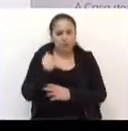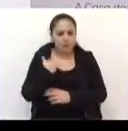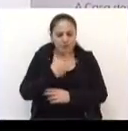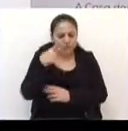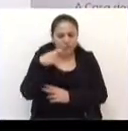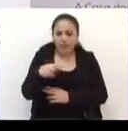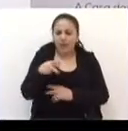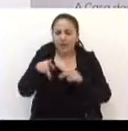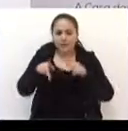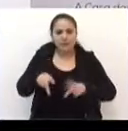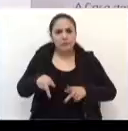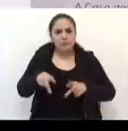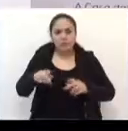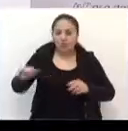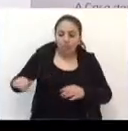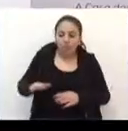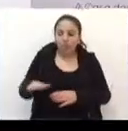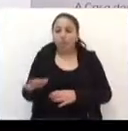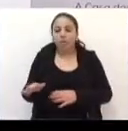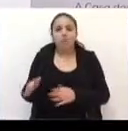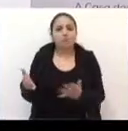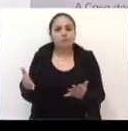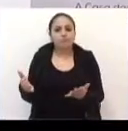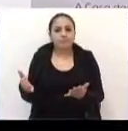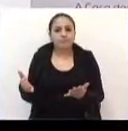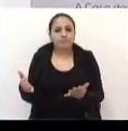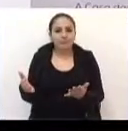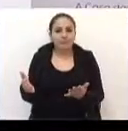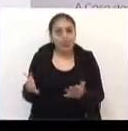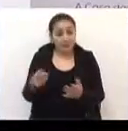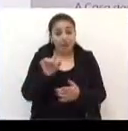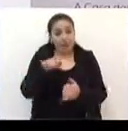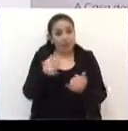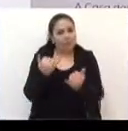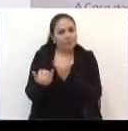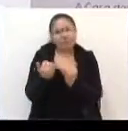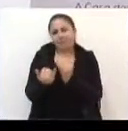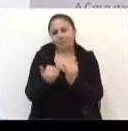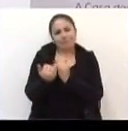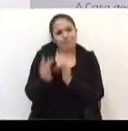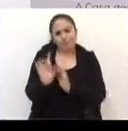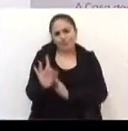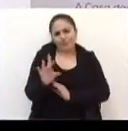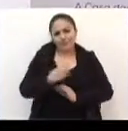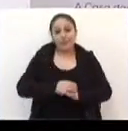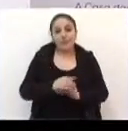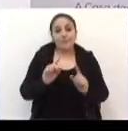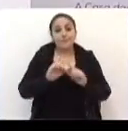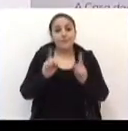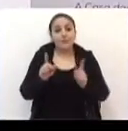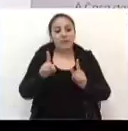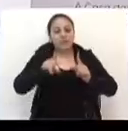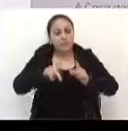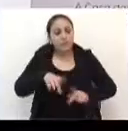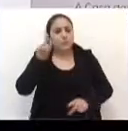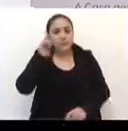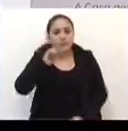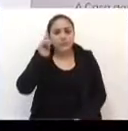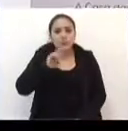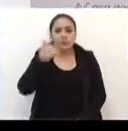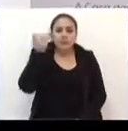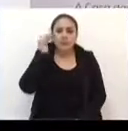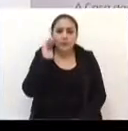tem carros estacionados aí. E, enfim, isso é um exemplo só, mas que as outras pessoas possam se